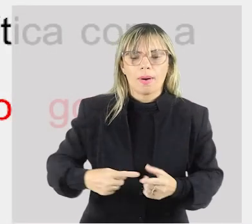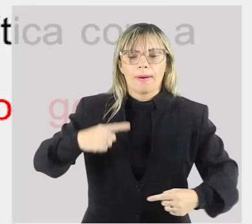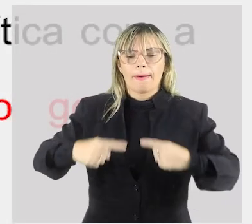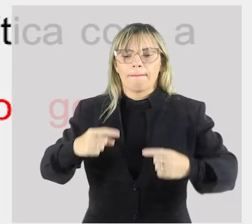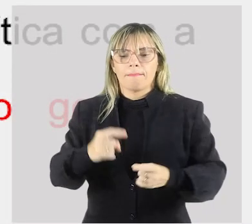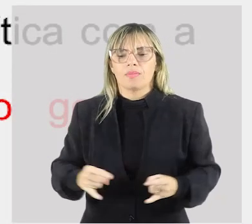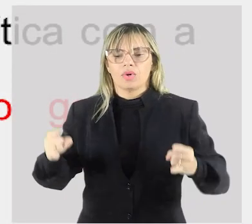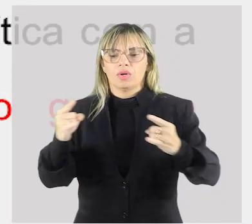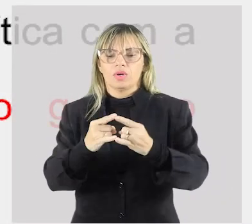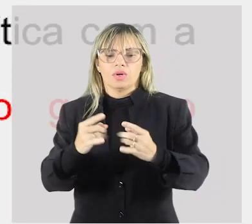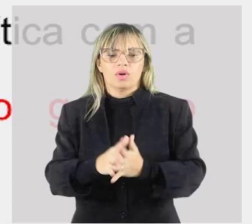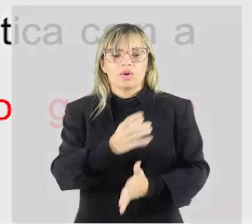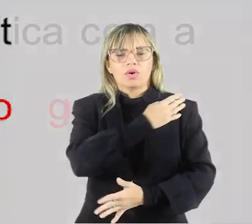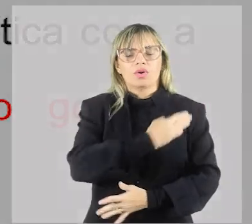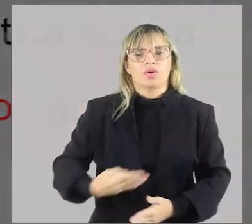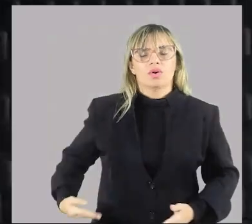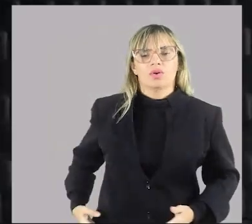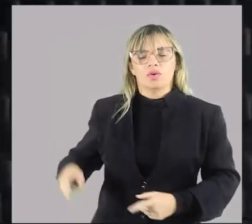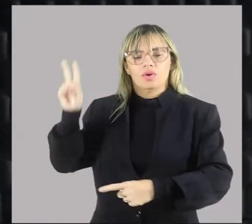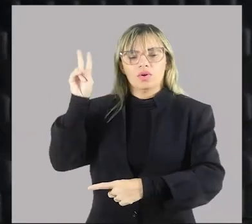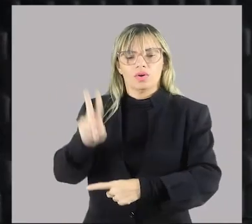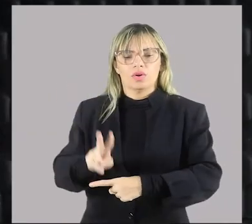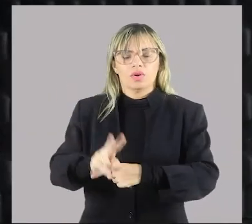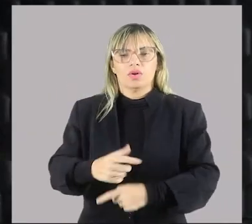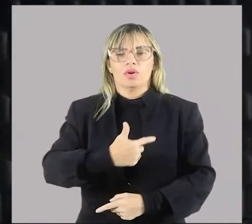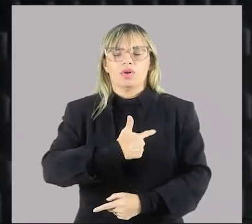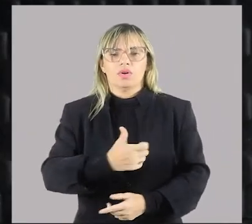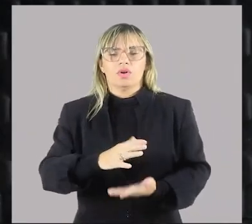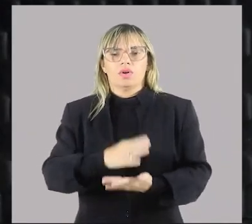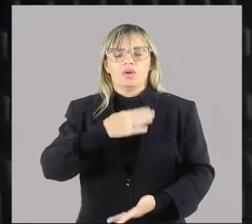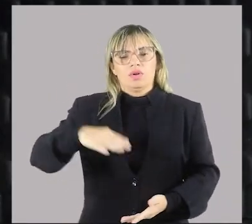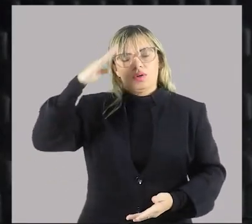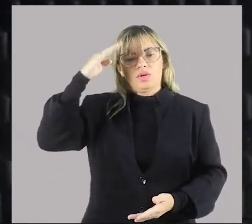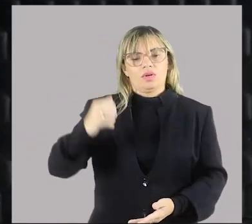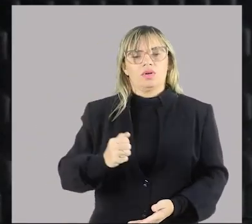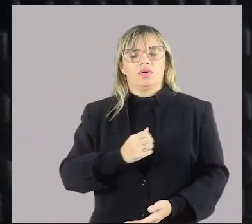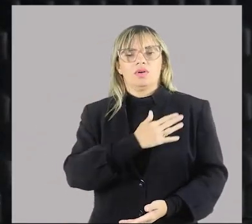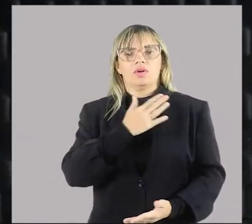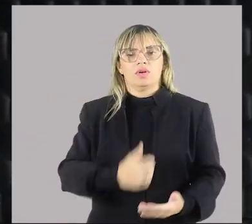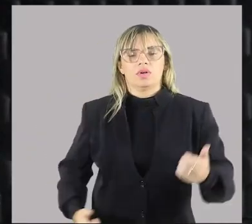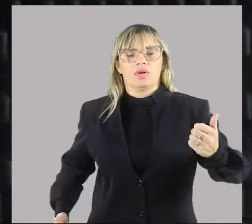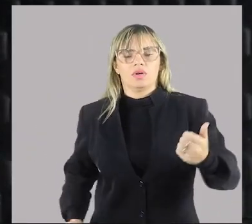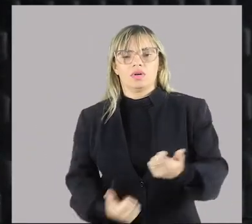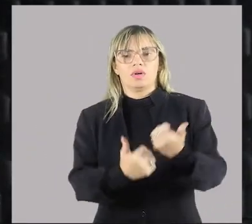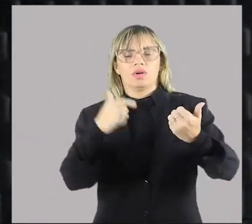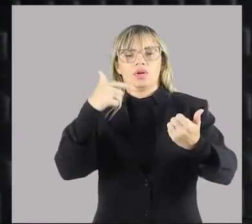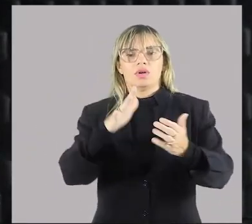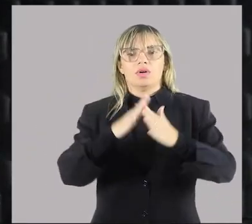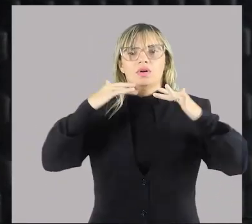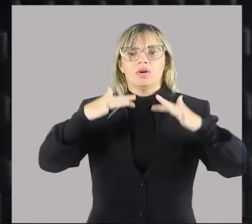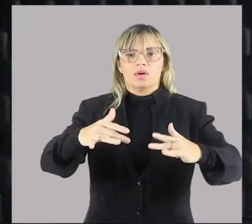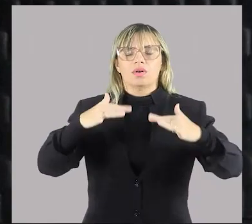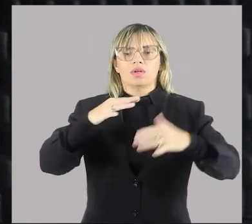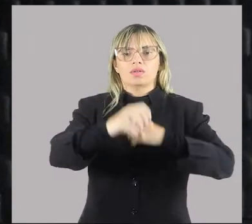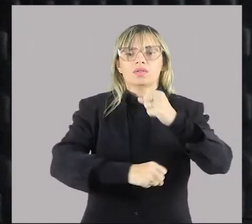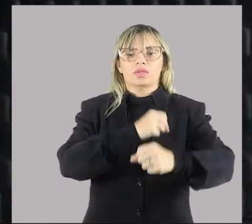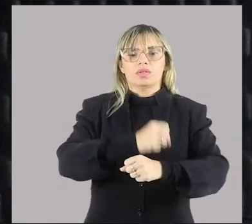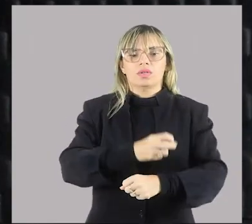político-institucional com o governo provisório de Vargas, que os tenentes vão ter. Já visto os tenentes apoiaram o movimento de 30. Então a resposta é a letra